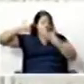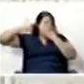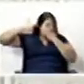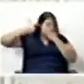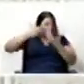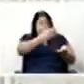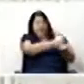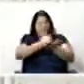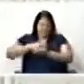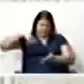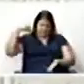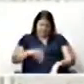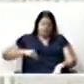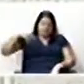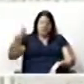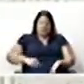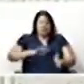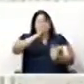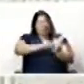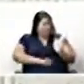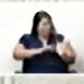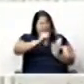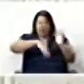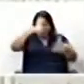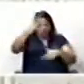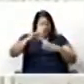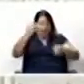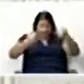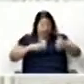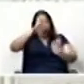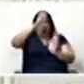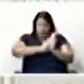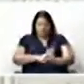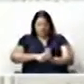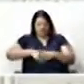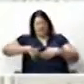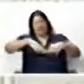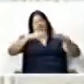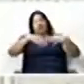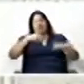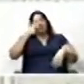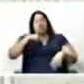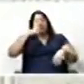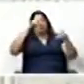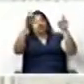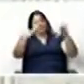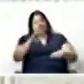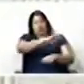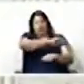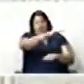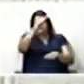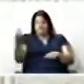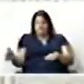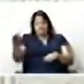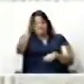levaram, maltrataram ela, tomaram o que ela tinha, tomaram o carro e deixaram ela embaixo de um viaduto do